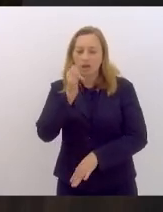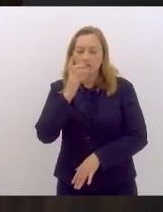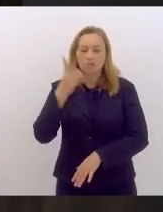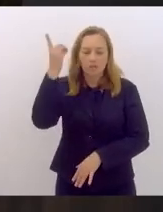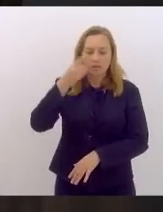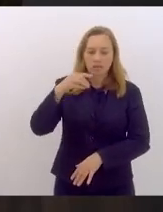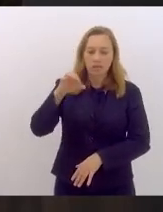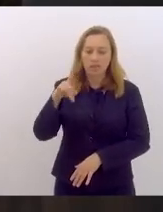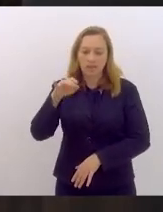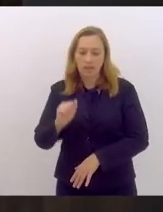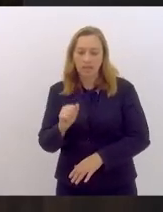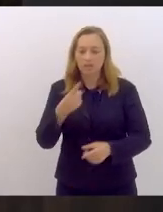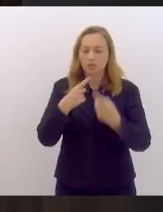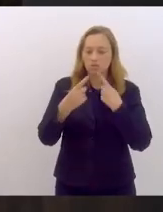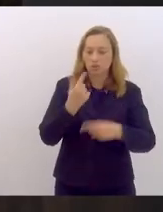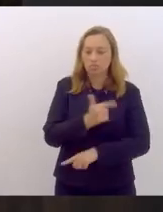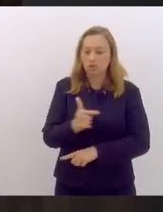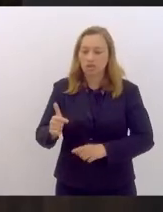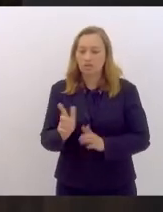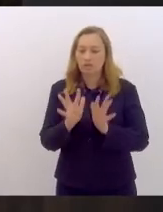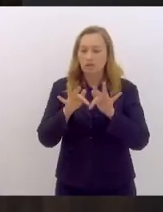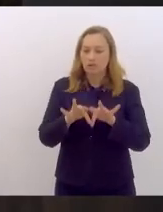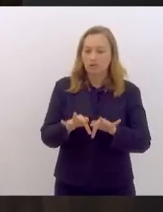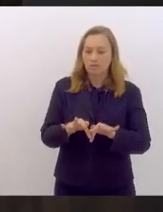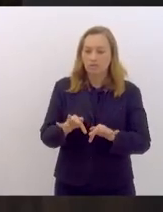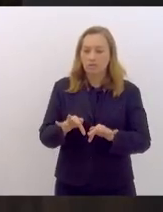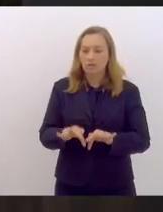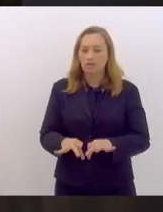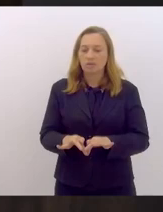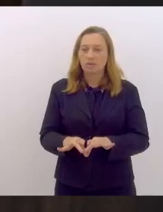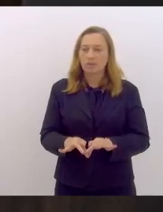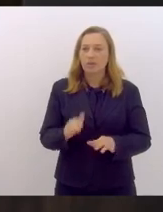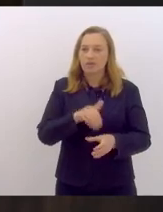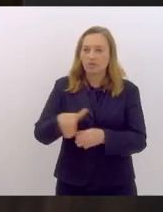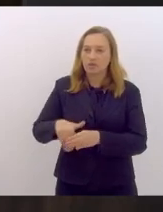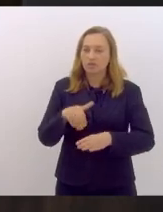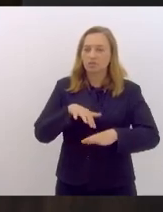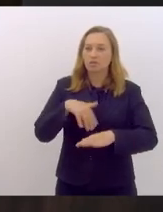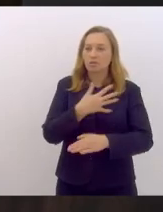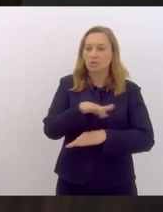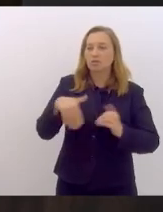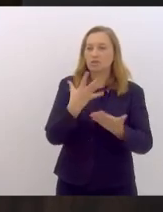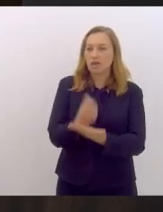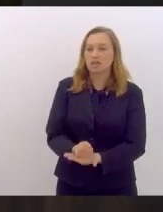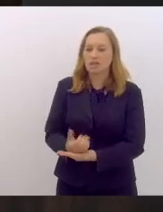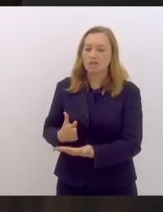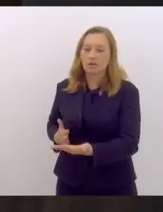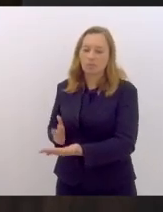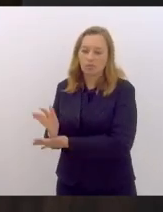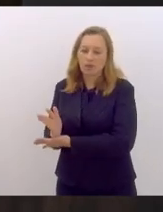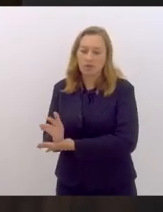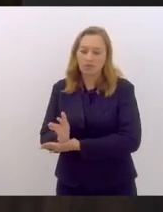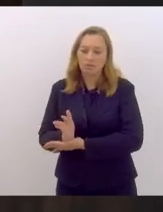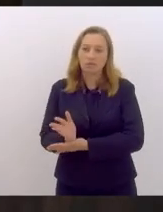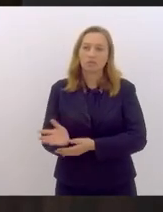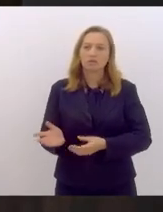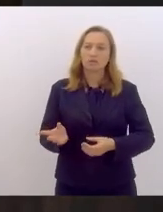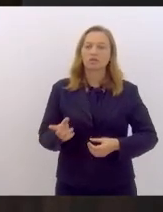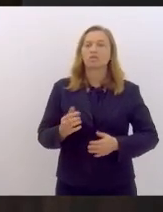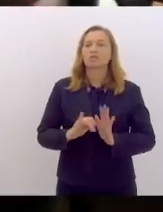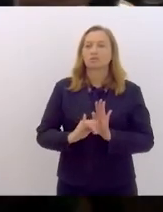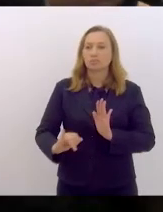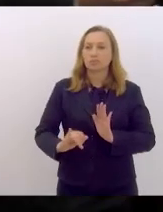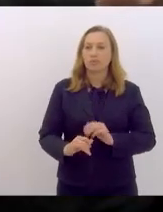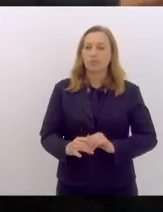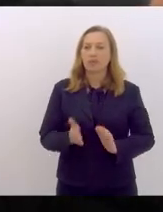deputado Márcio Canella. Em discussão, não havendo que queira discutir, encerrada a discussão, em votação, os senhores que aprovam, permaneçam como estão, aprovado, vai à promulgação.